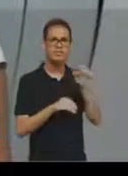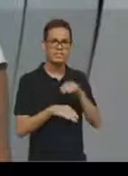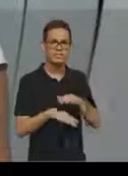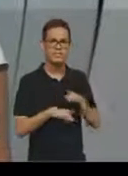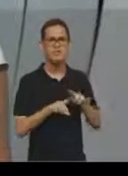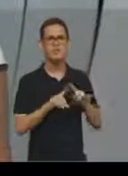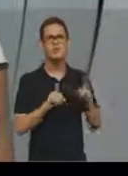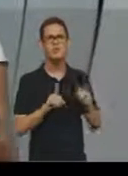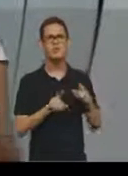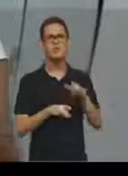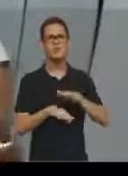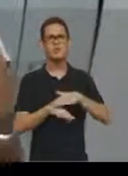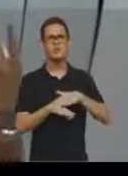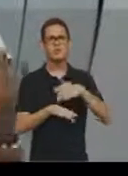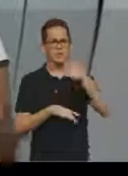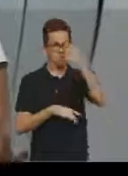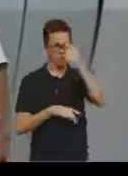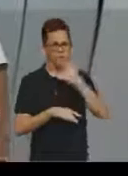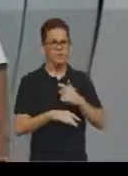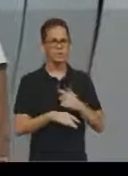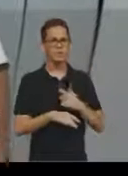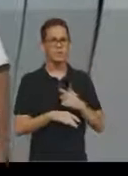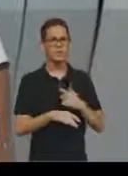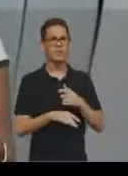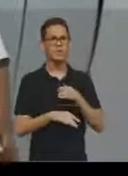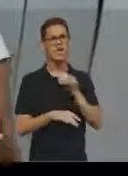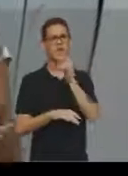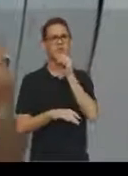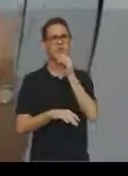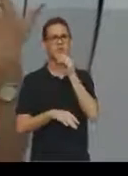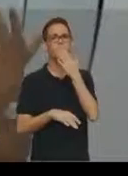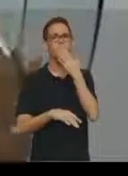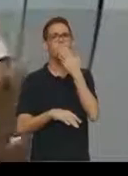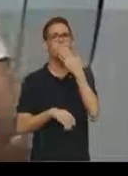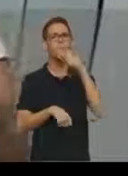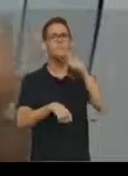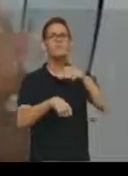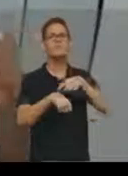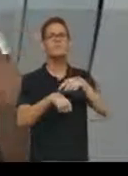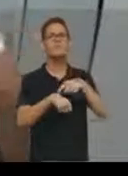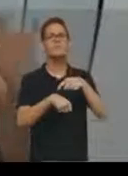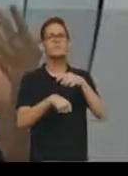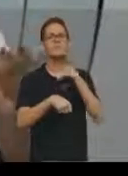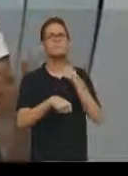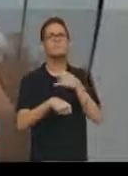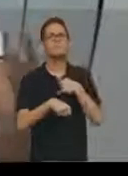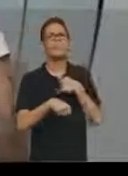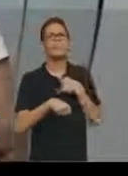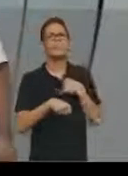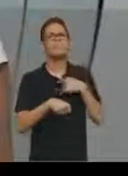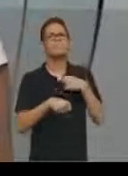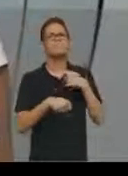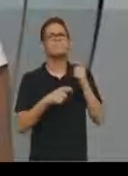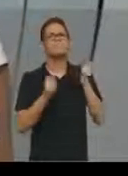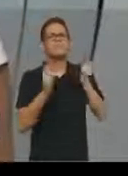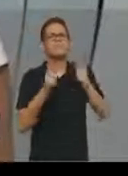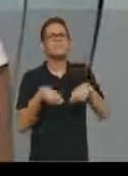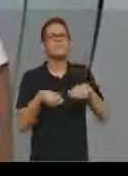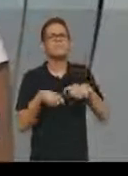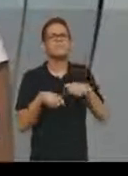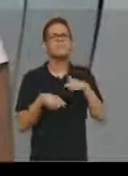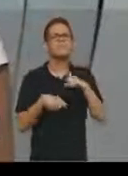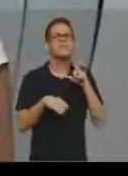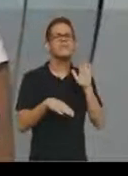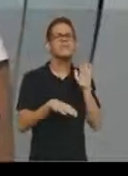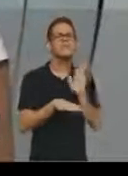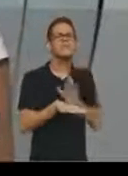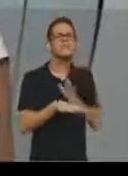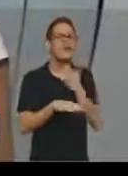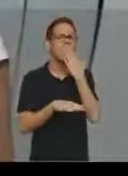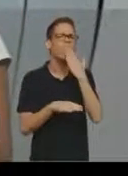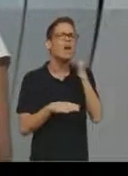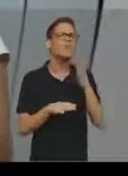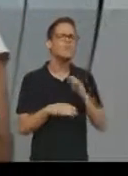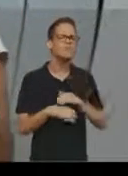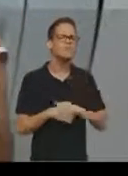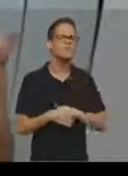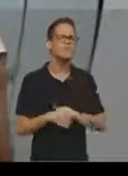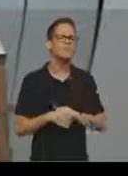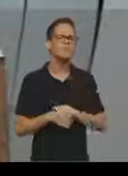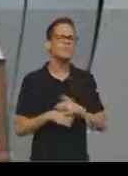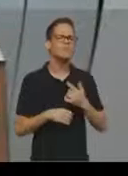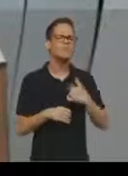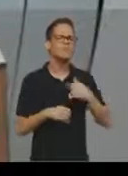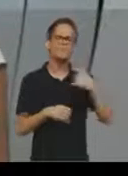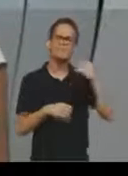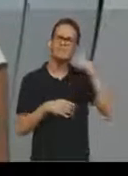que momento que eu, enquanto cidadão, eu posso contribuir para que a desigualdade no meu país diminua, né? E aí é